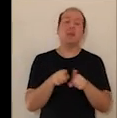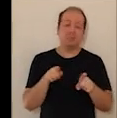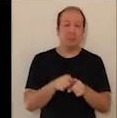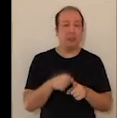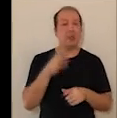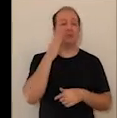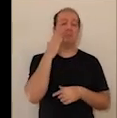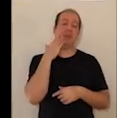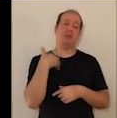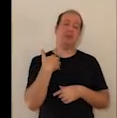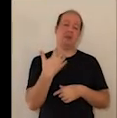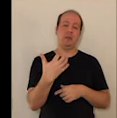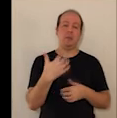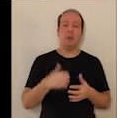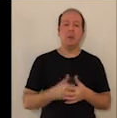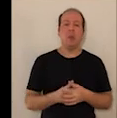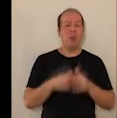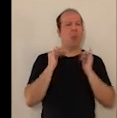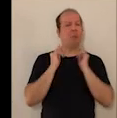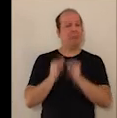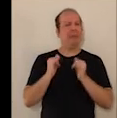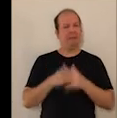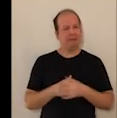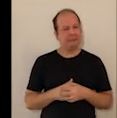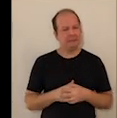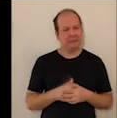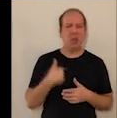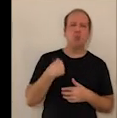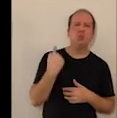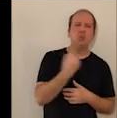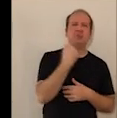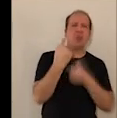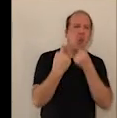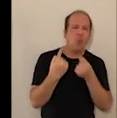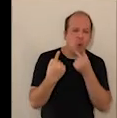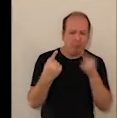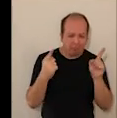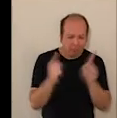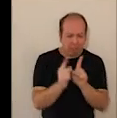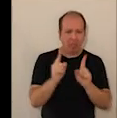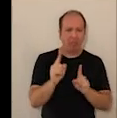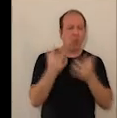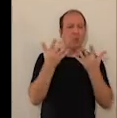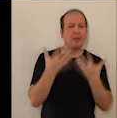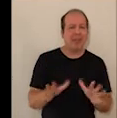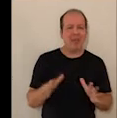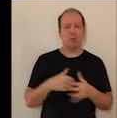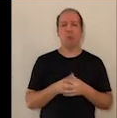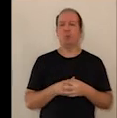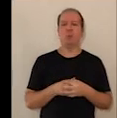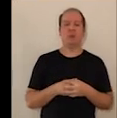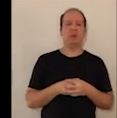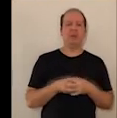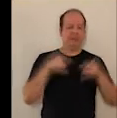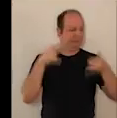querido. Jamais fique sozinha com um homem onde houver cama ou